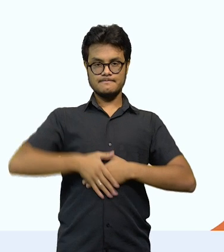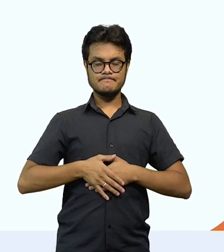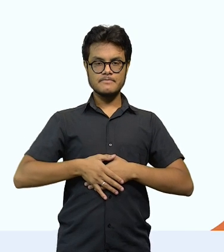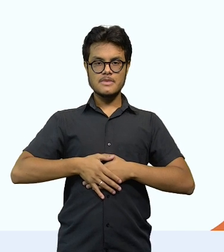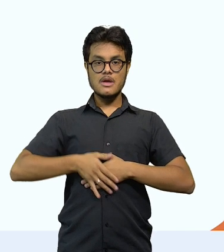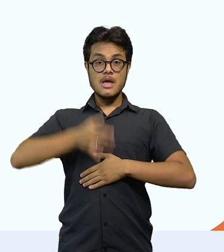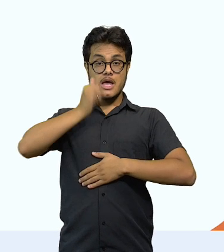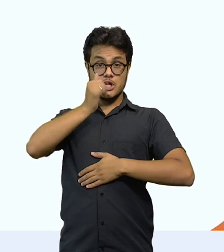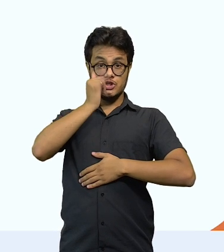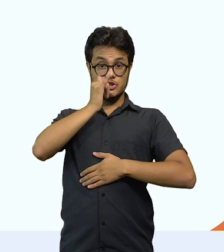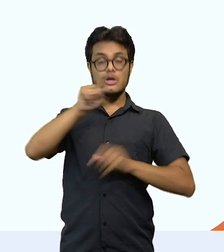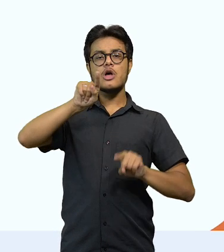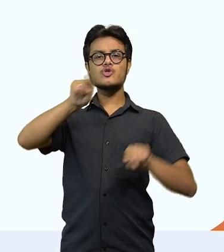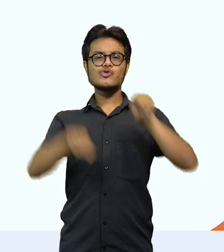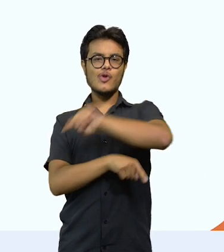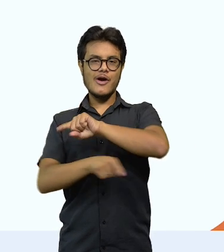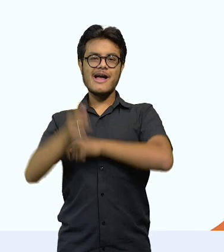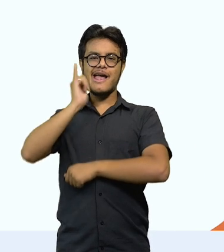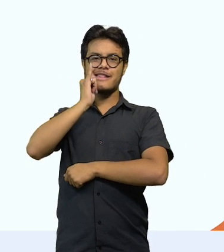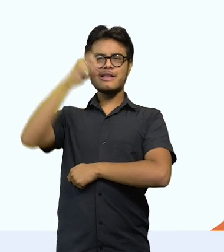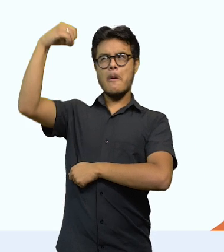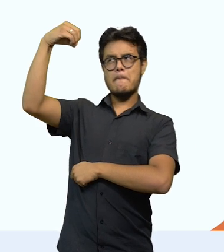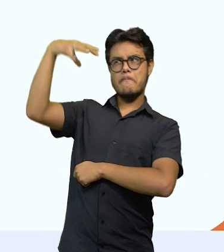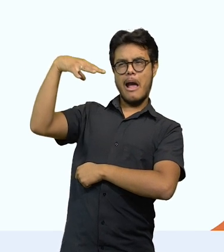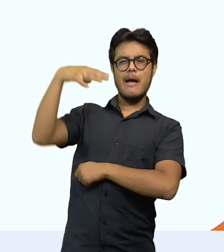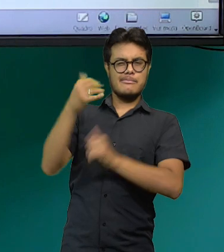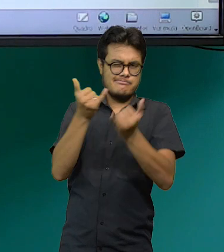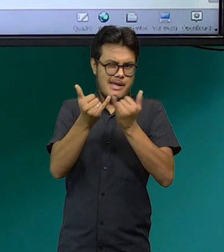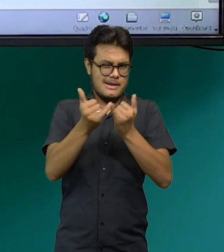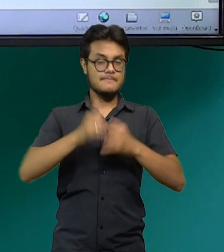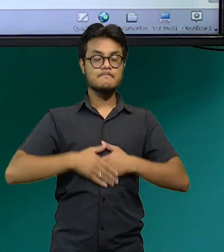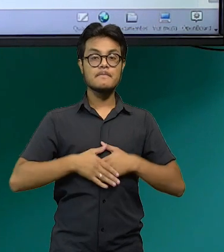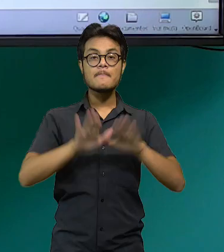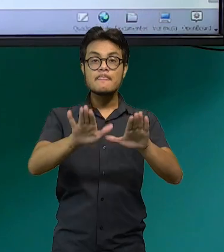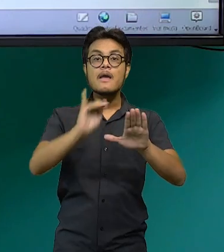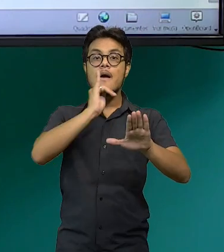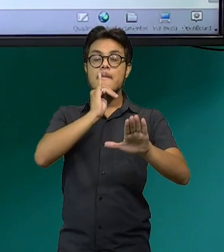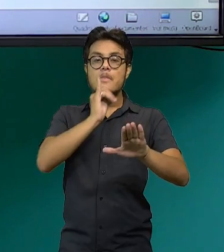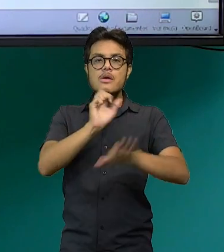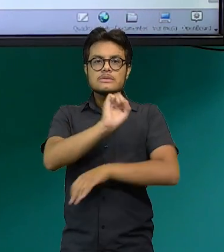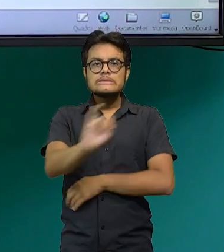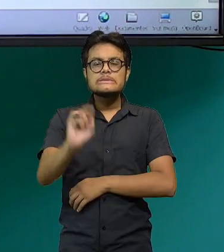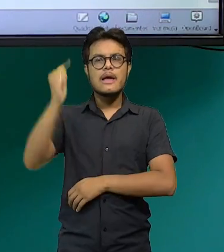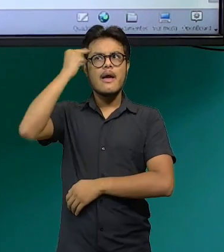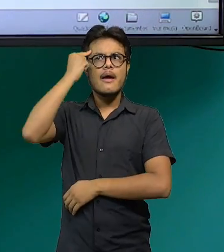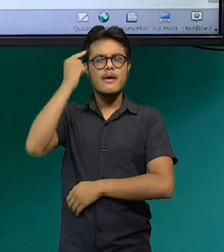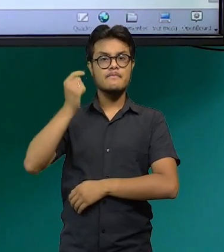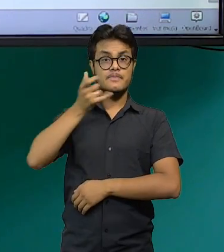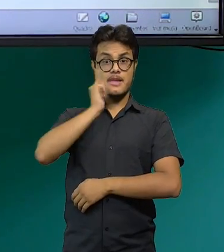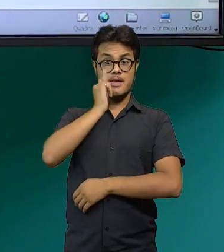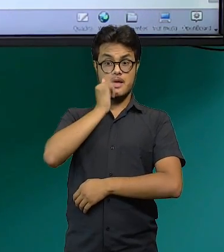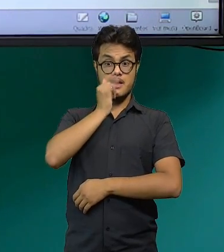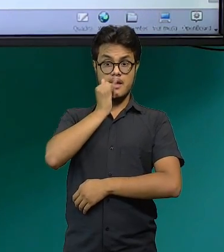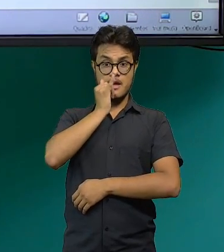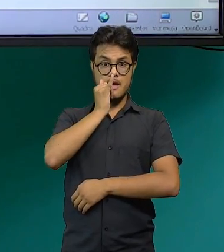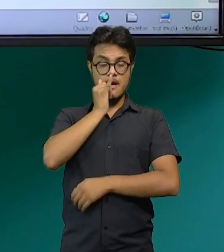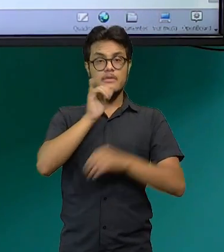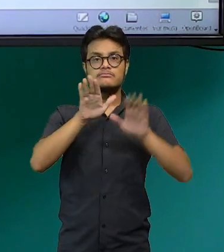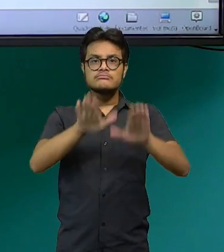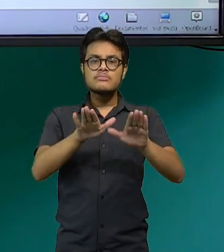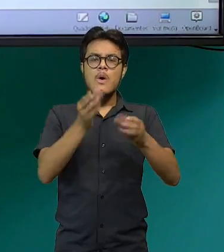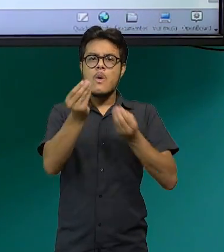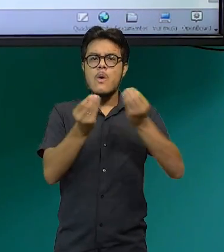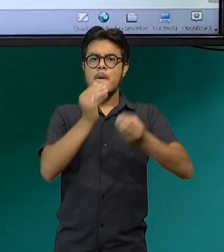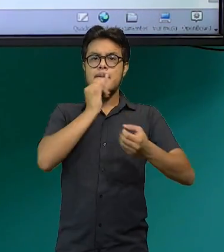energia em elétrica. Se você pensar em produção de energia elétrica, a gente tem que